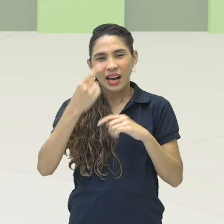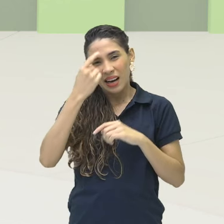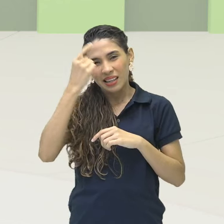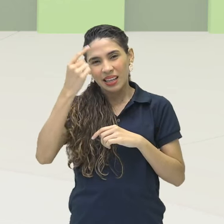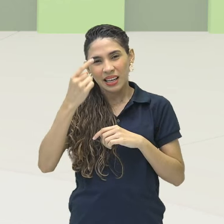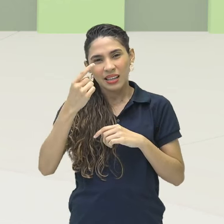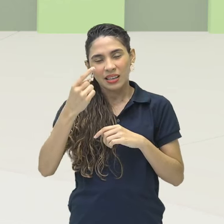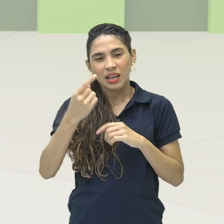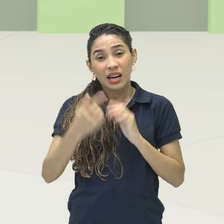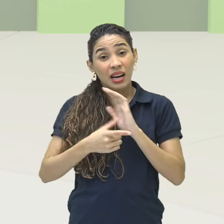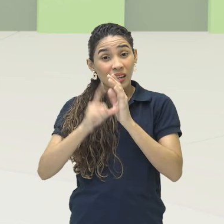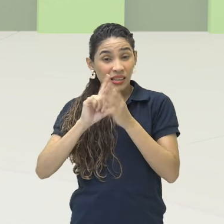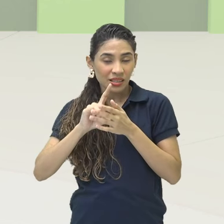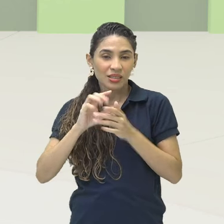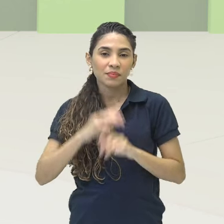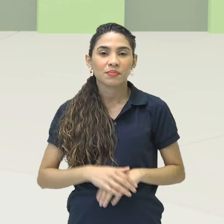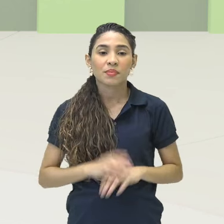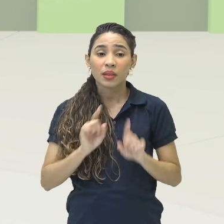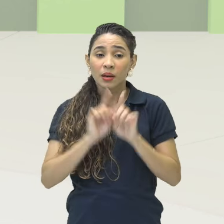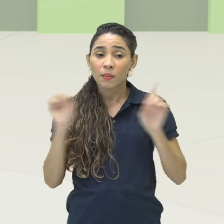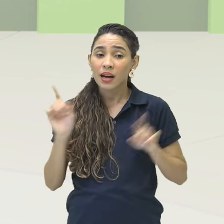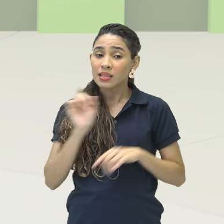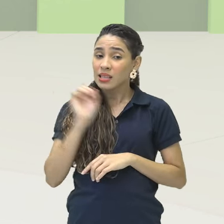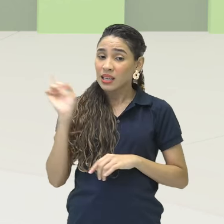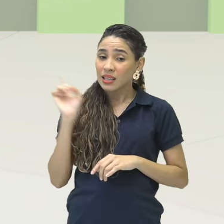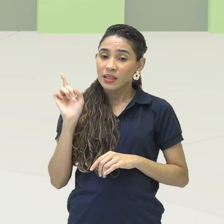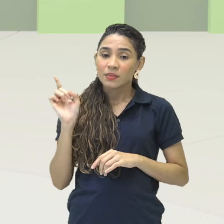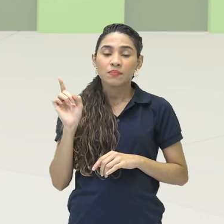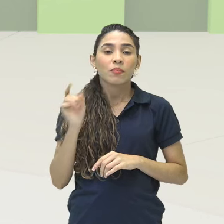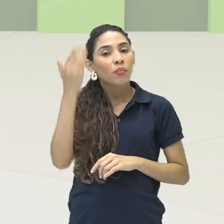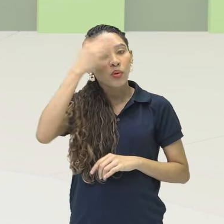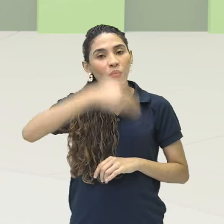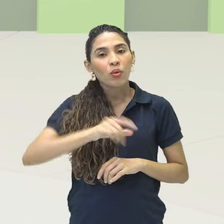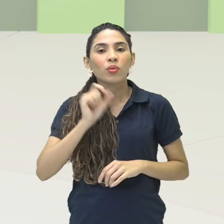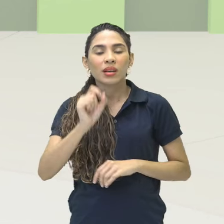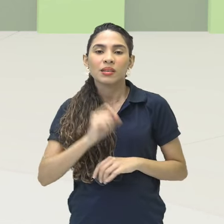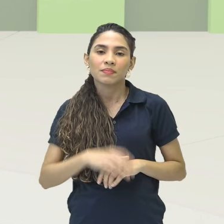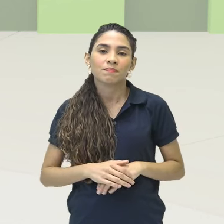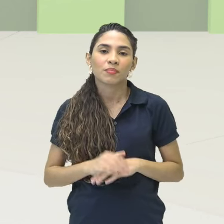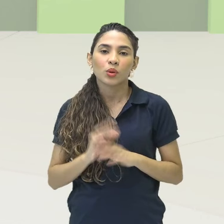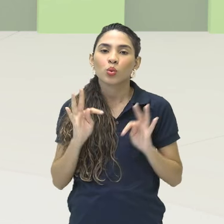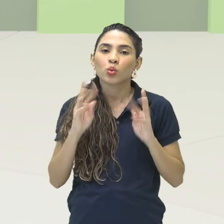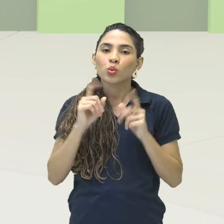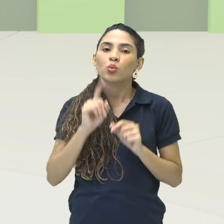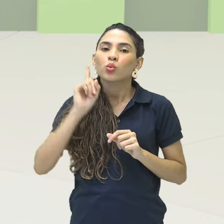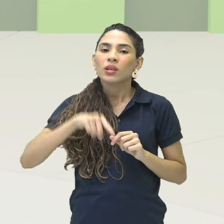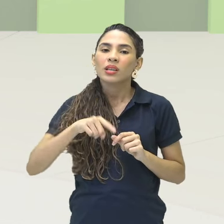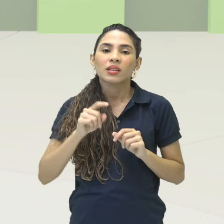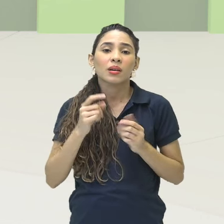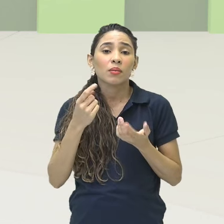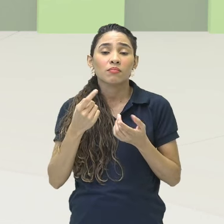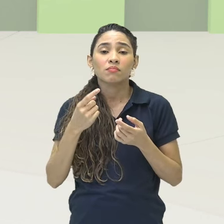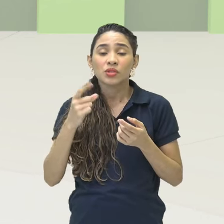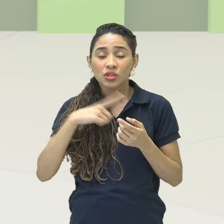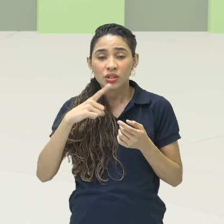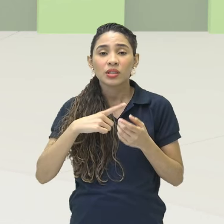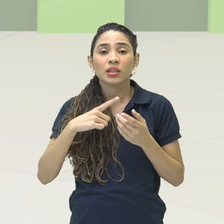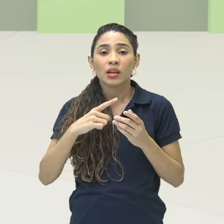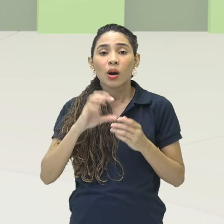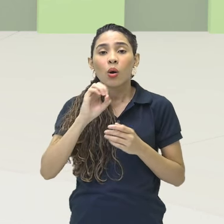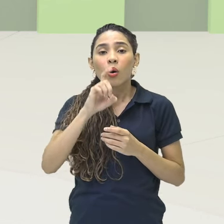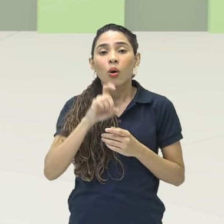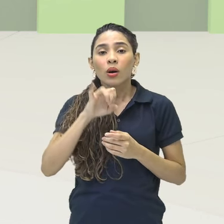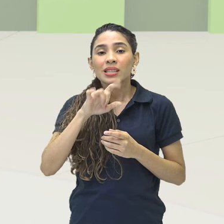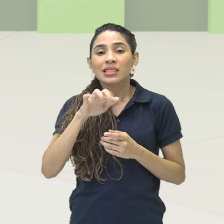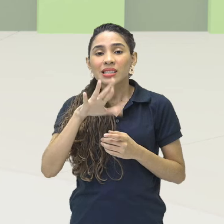lei do flogístico. Só que aí o Antoine Lavoisier foi lá e comprovou que, na verdade, tudo ali era por causa da existência do